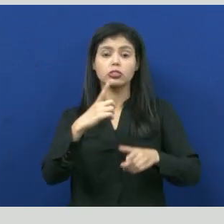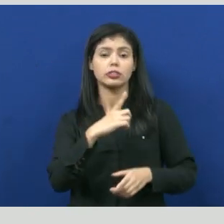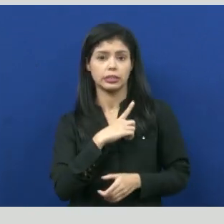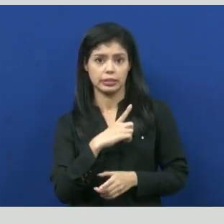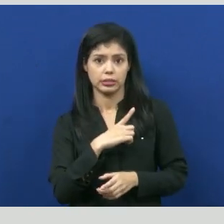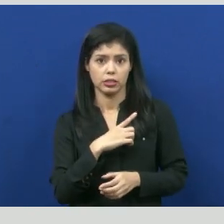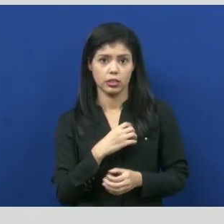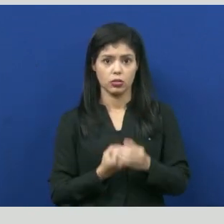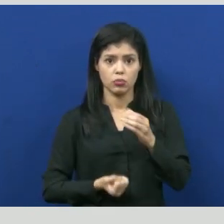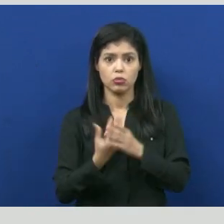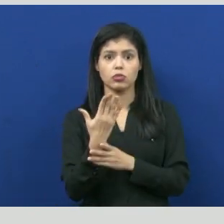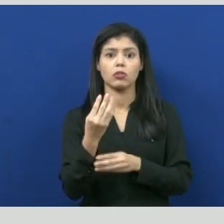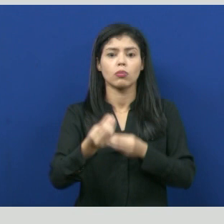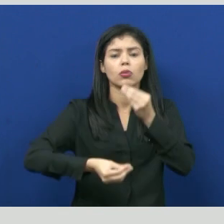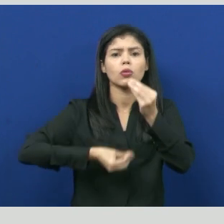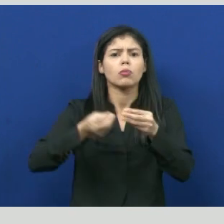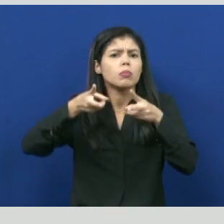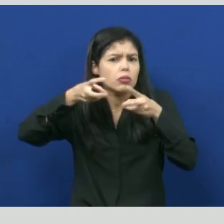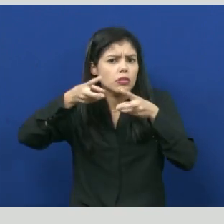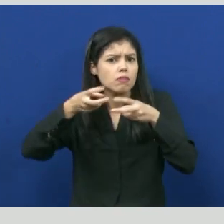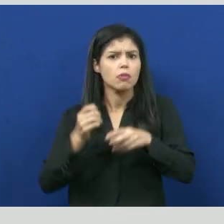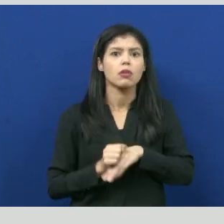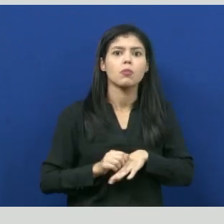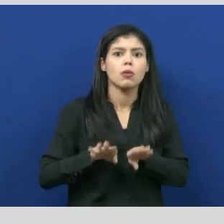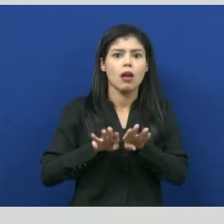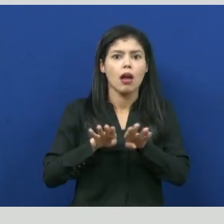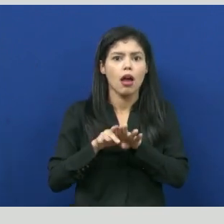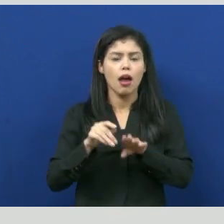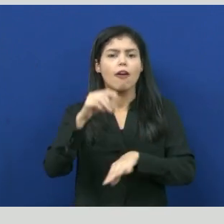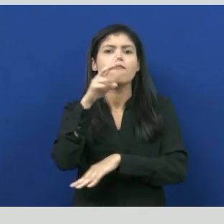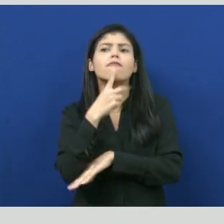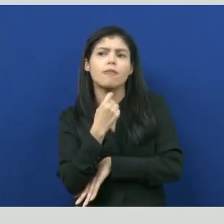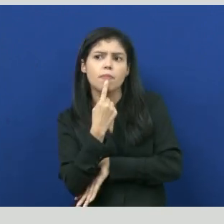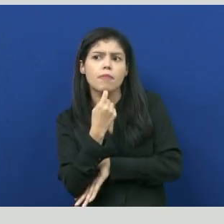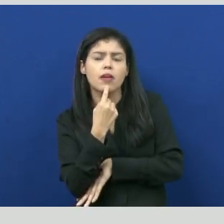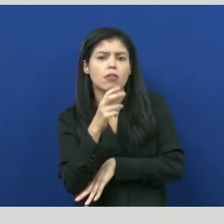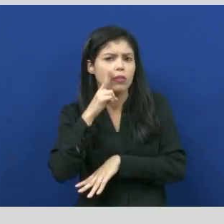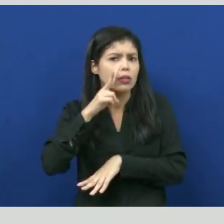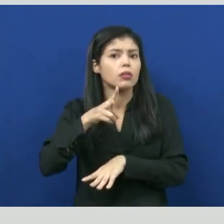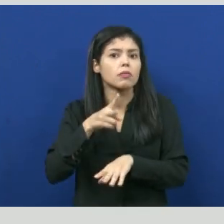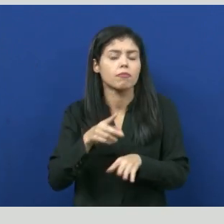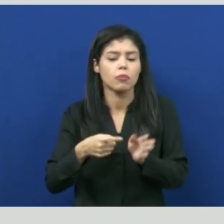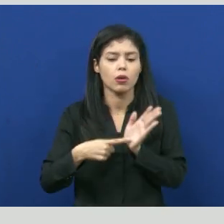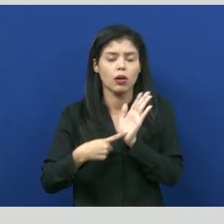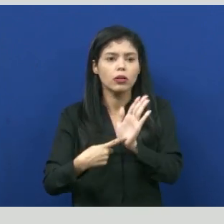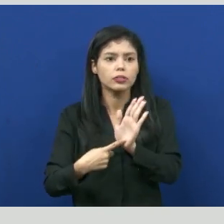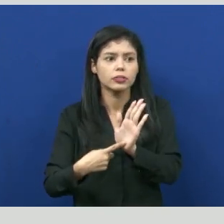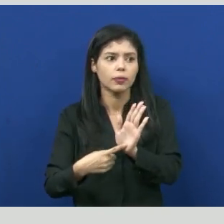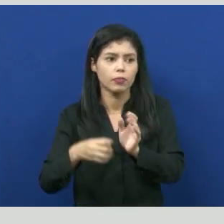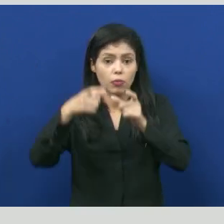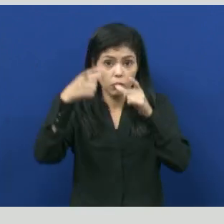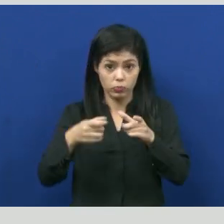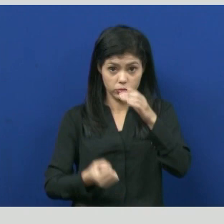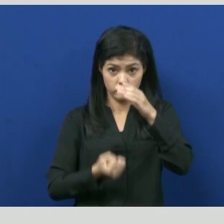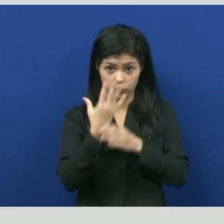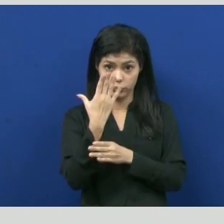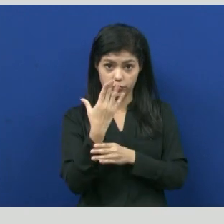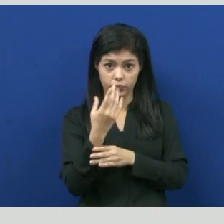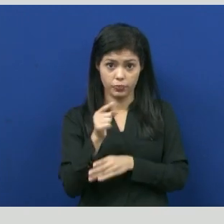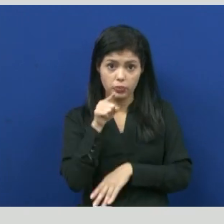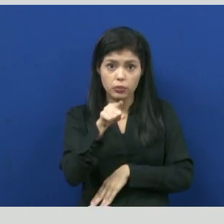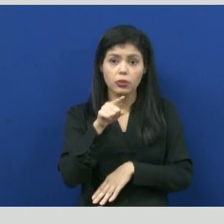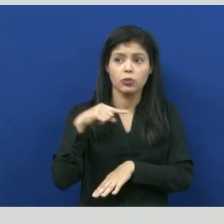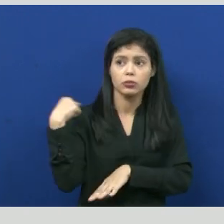nós observamos essas setas vermelhas que mostram de onde eles se originaram, os